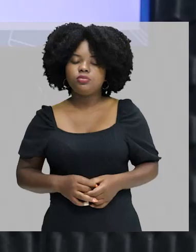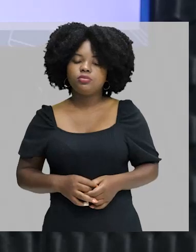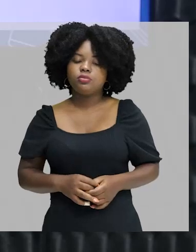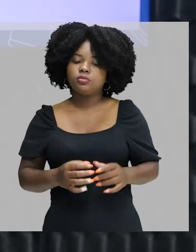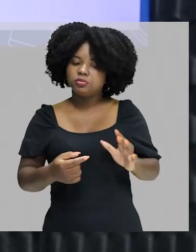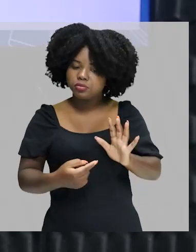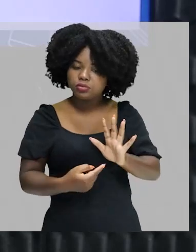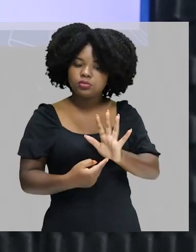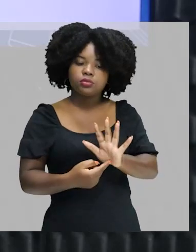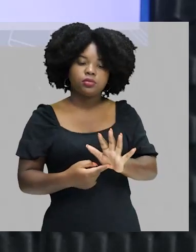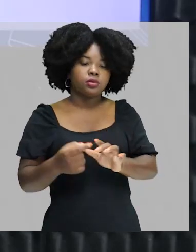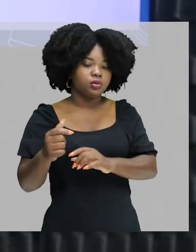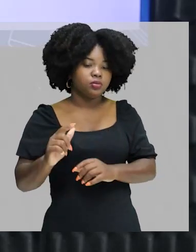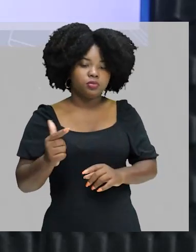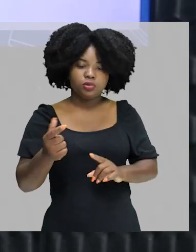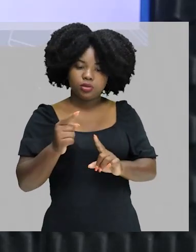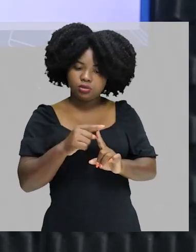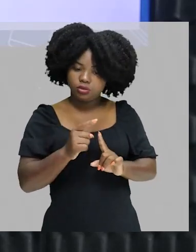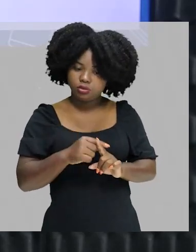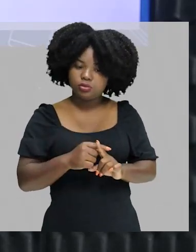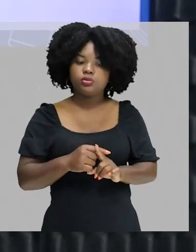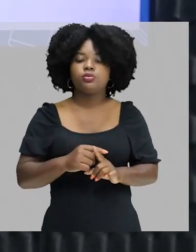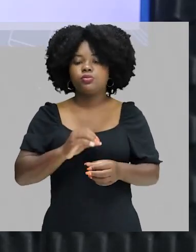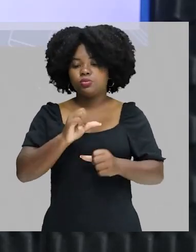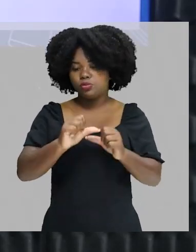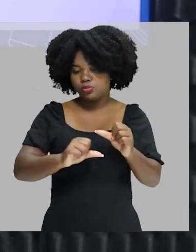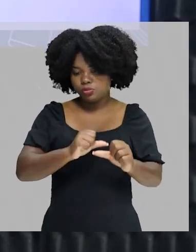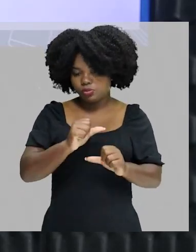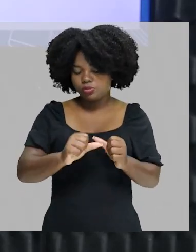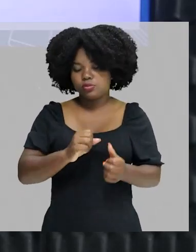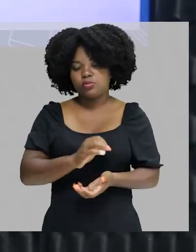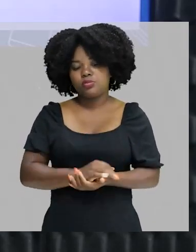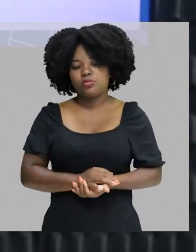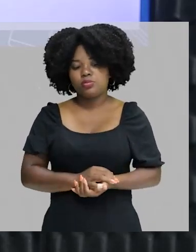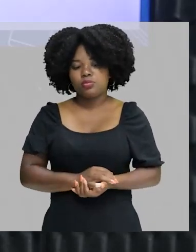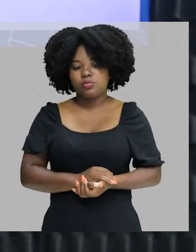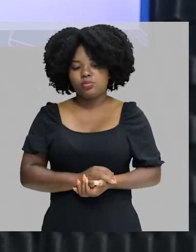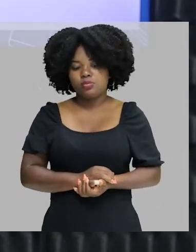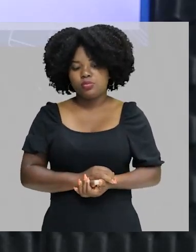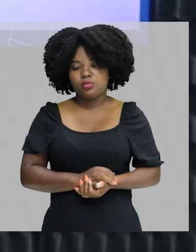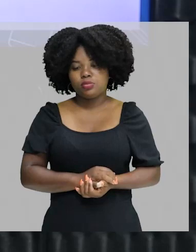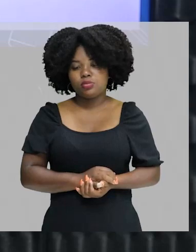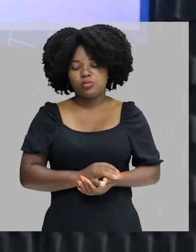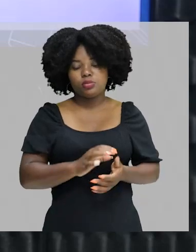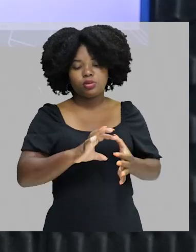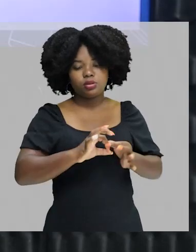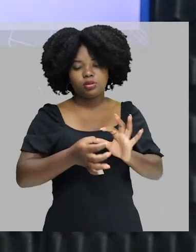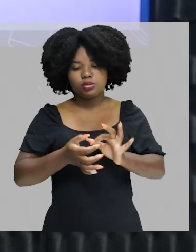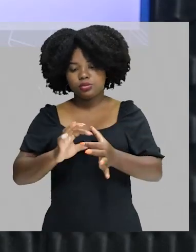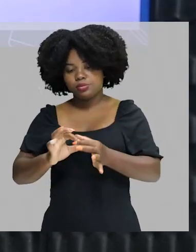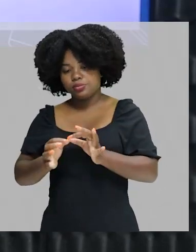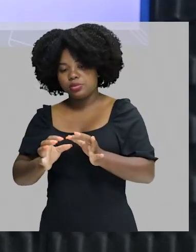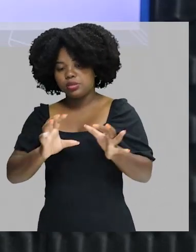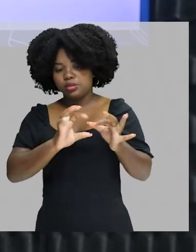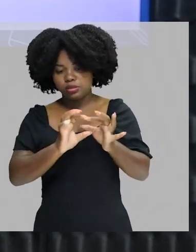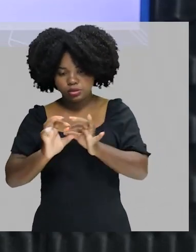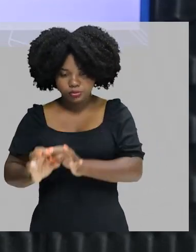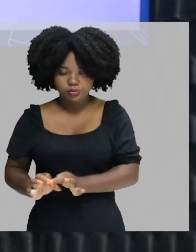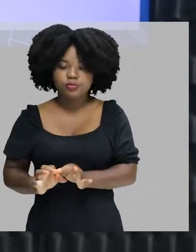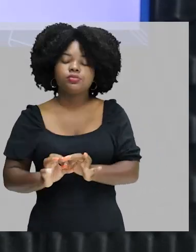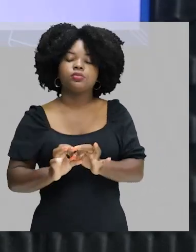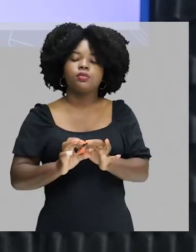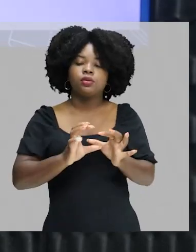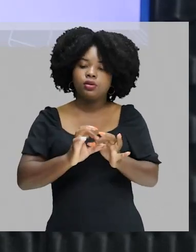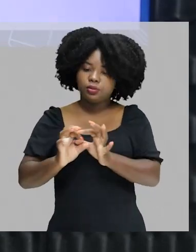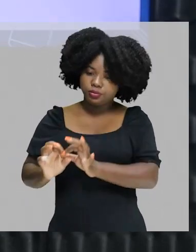não apresentam nenhum tipo de ramificação. Turma, essas cadeias normais se compactam melhor,